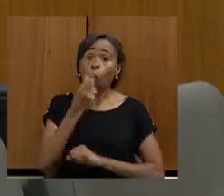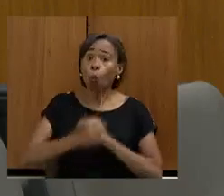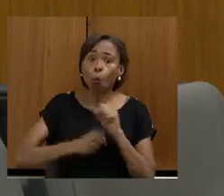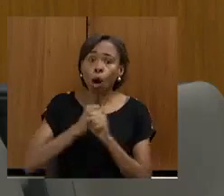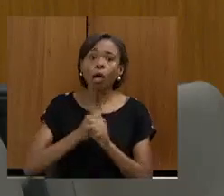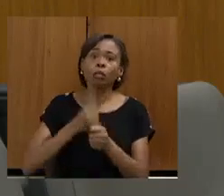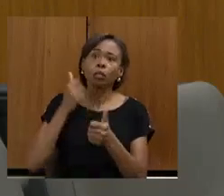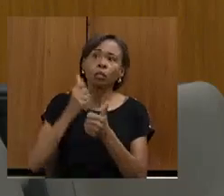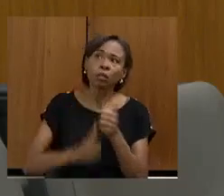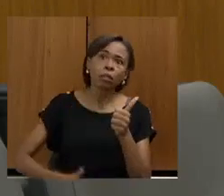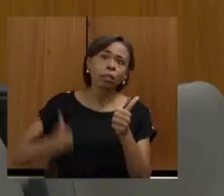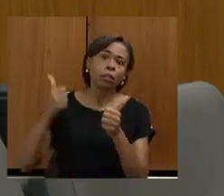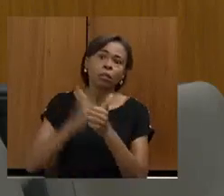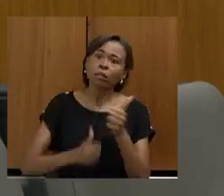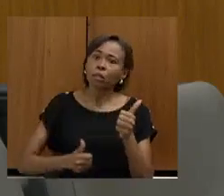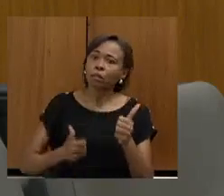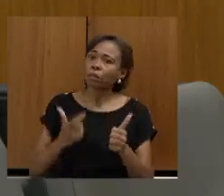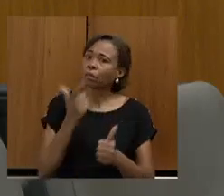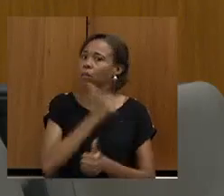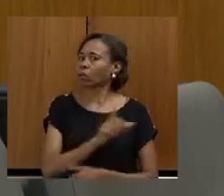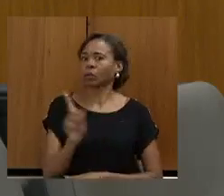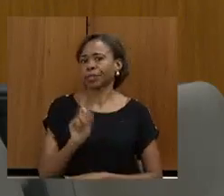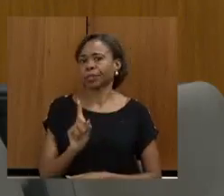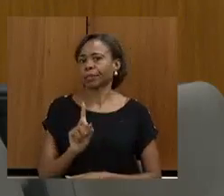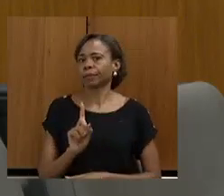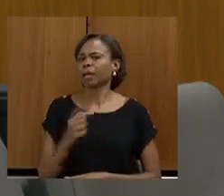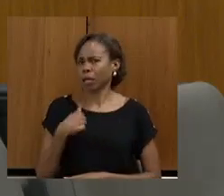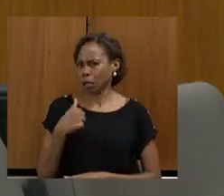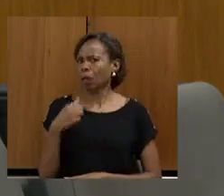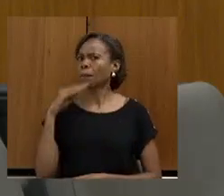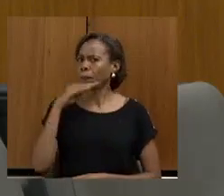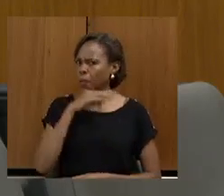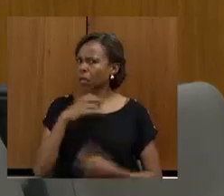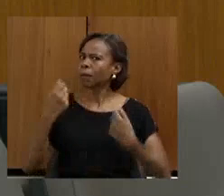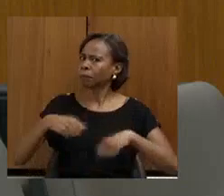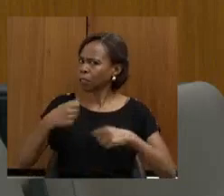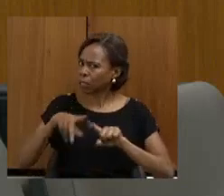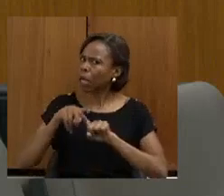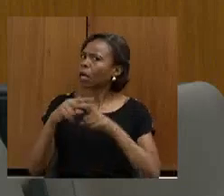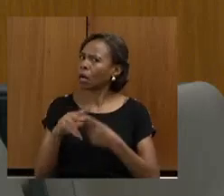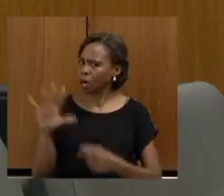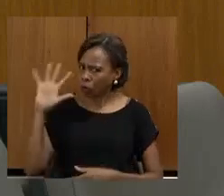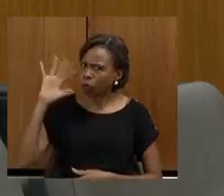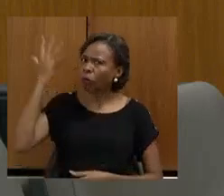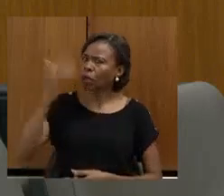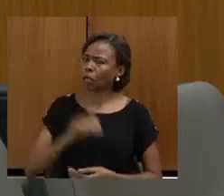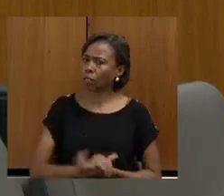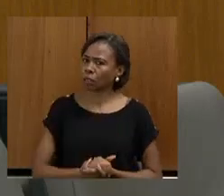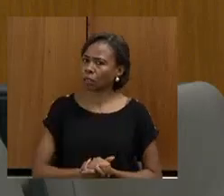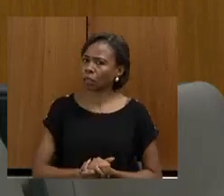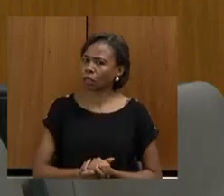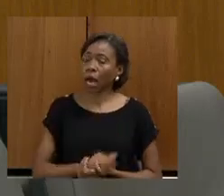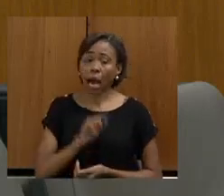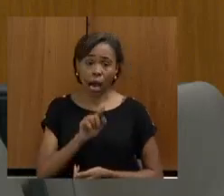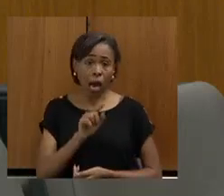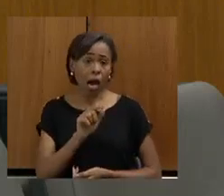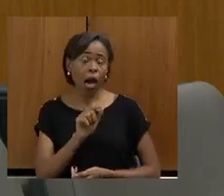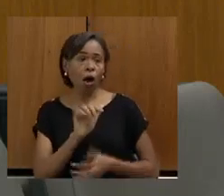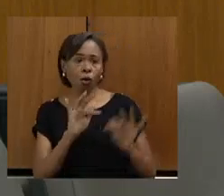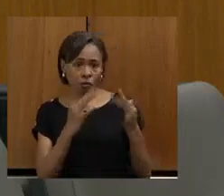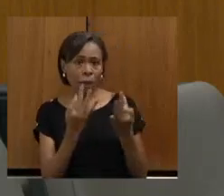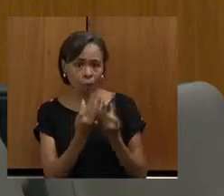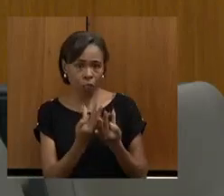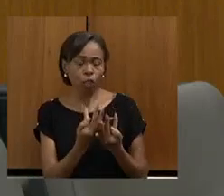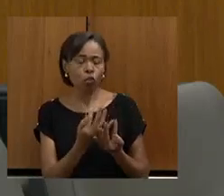Então, eu realmente vejo algo a ser reparado. Já a família do aluno responsável pelo Mata Leão